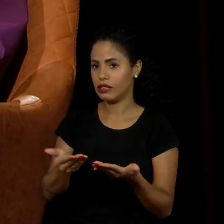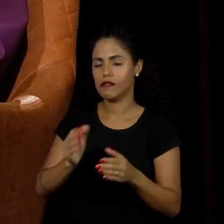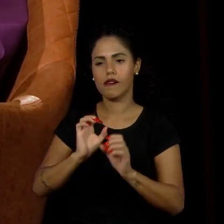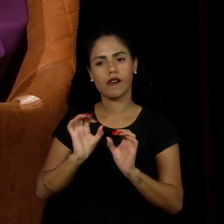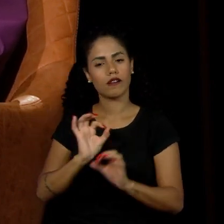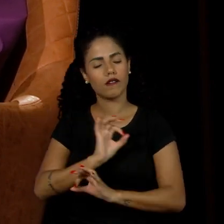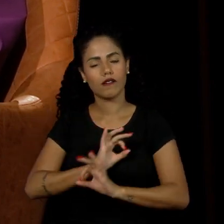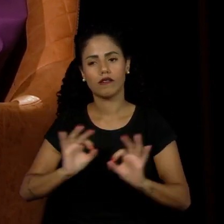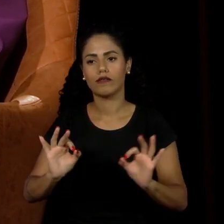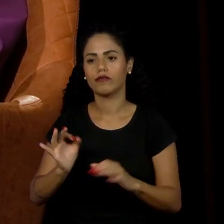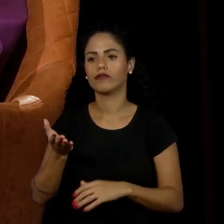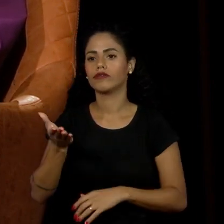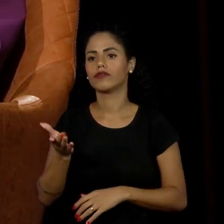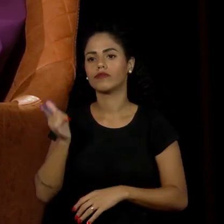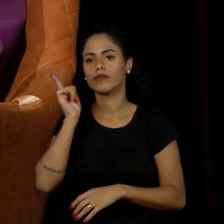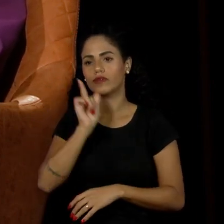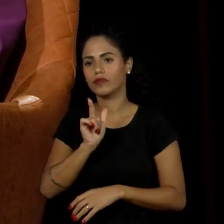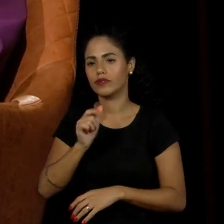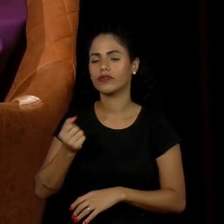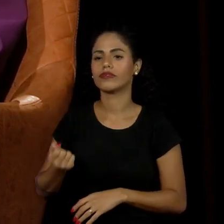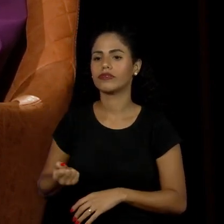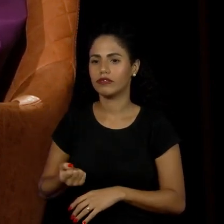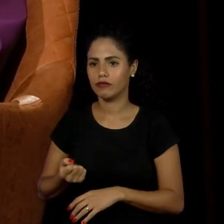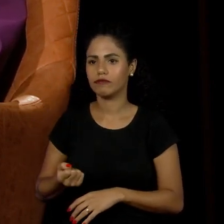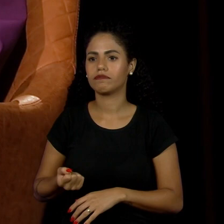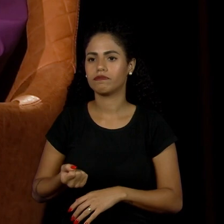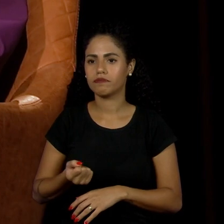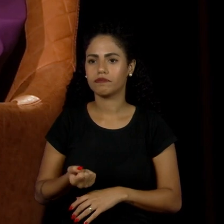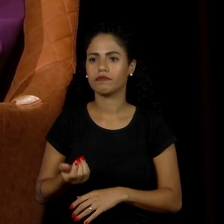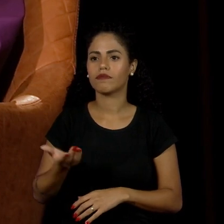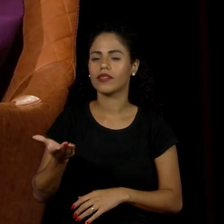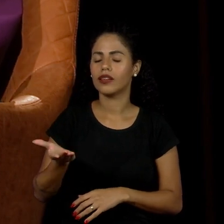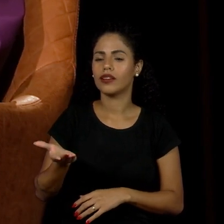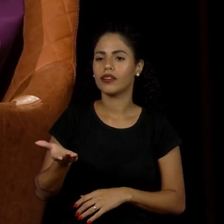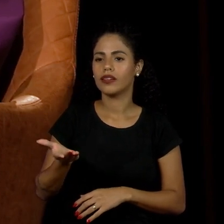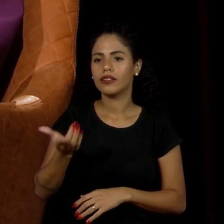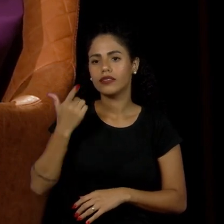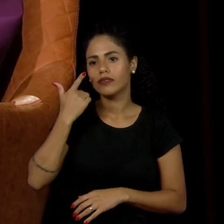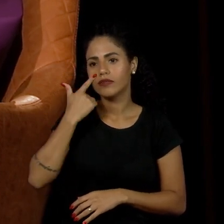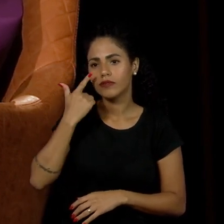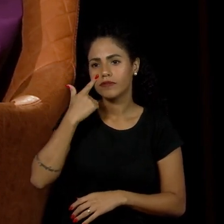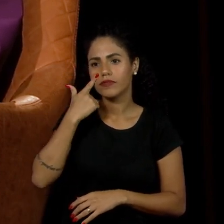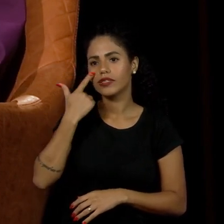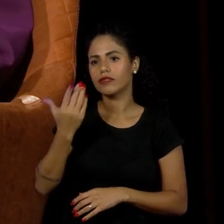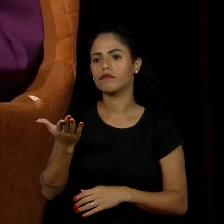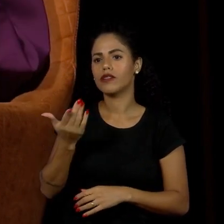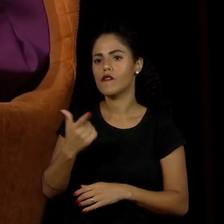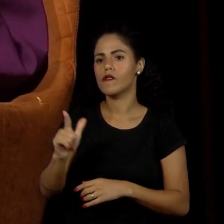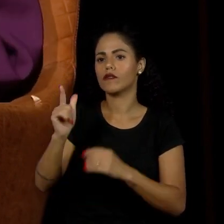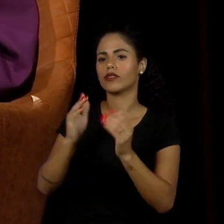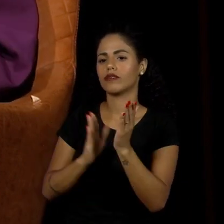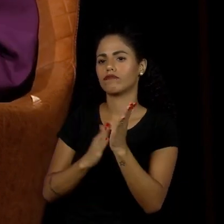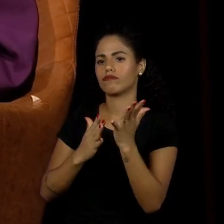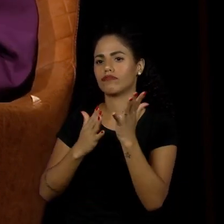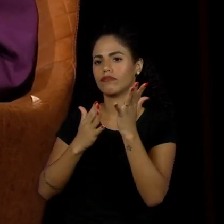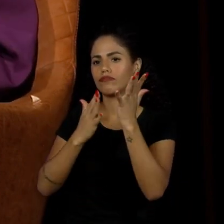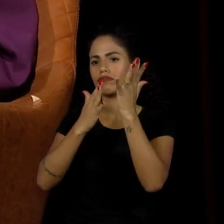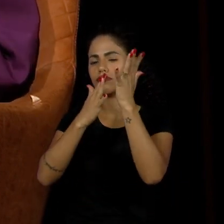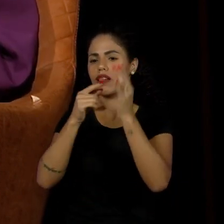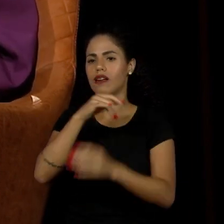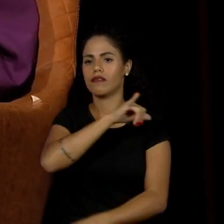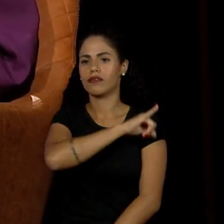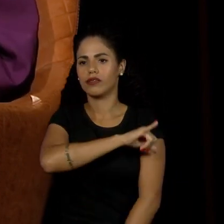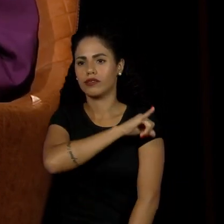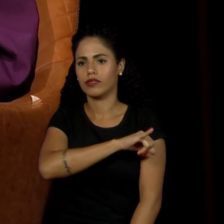de Paris. Dançamos outro Romeu e Julieta, feito por uma outra coreógrafa polonesa, radicada no Rio de Janeiro,